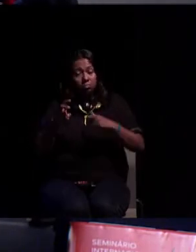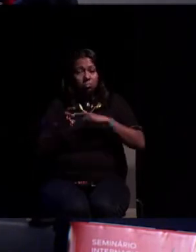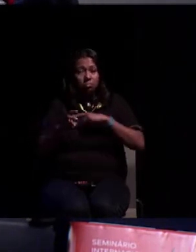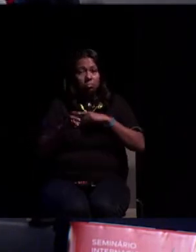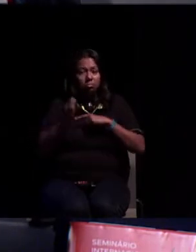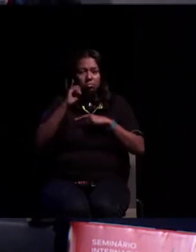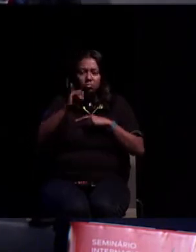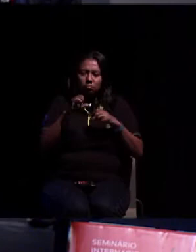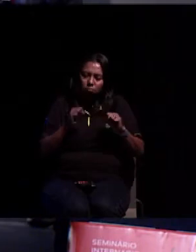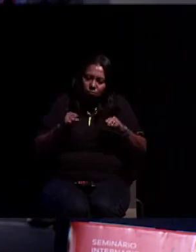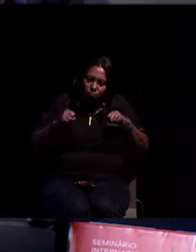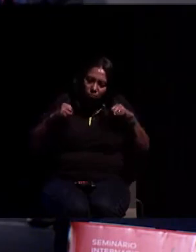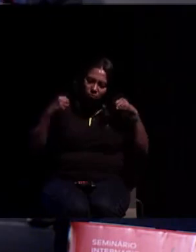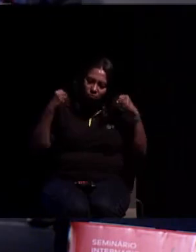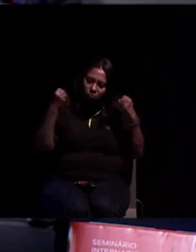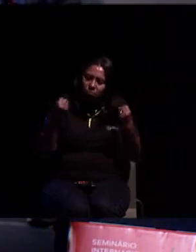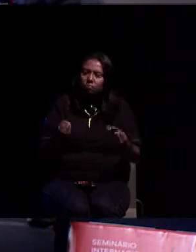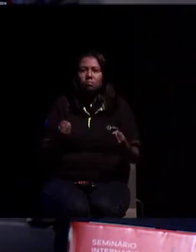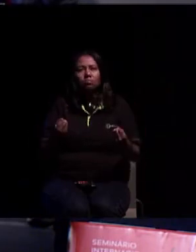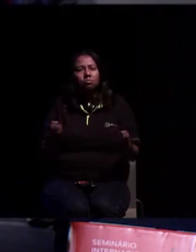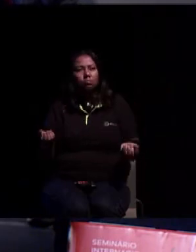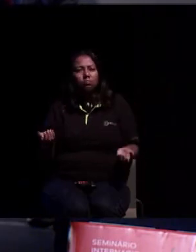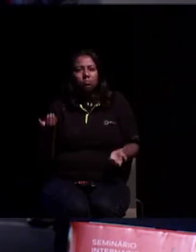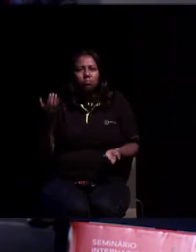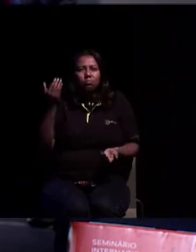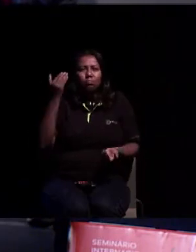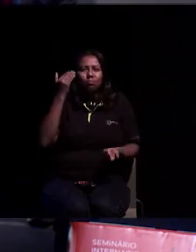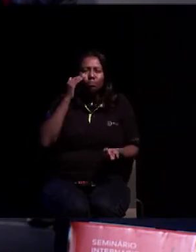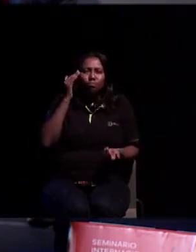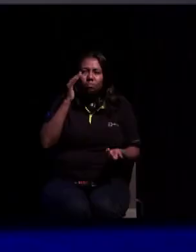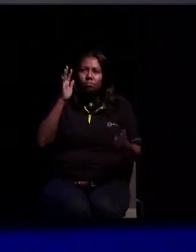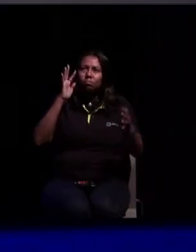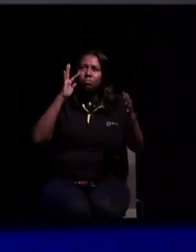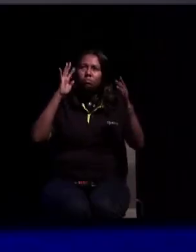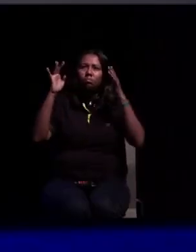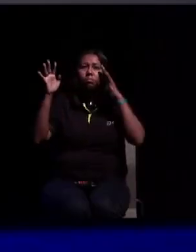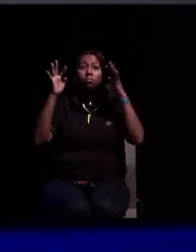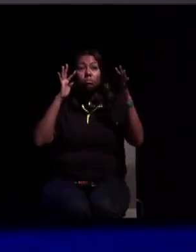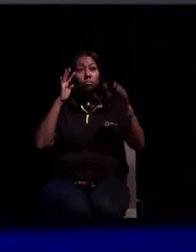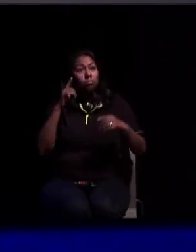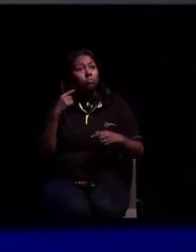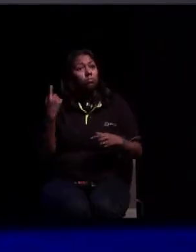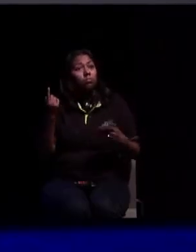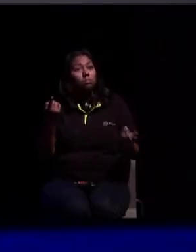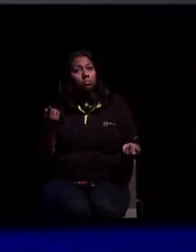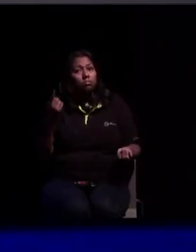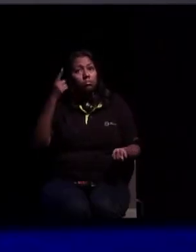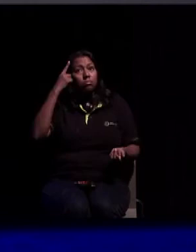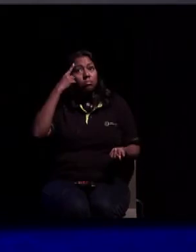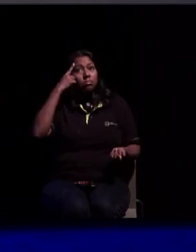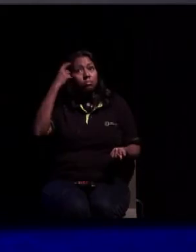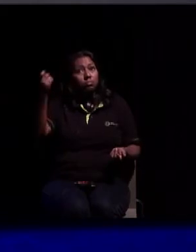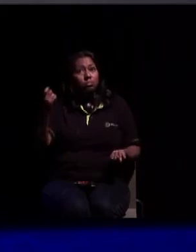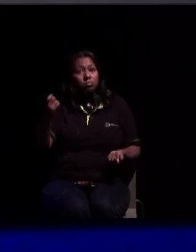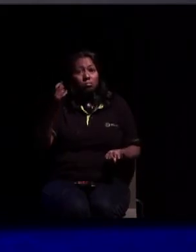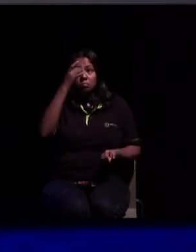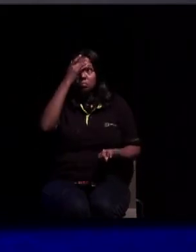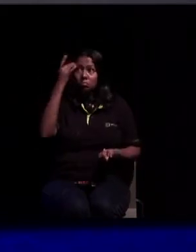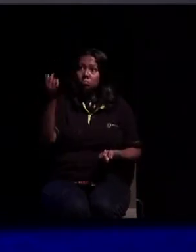esse esforço, né, de captar, de refletir sobre essas ideias que nos guiam, sem que a gente